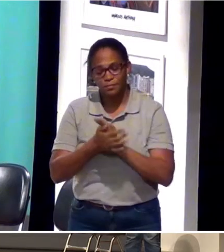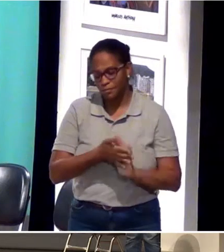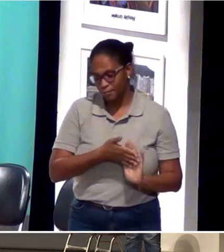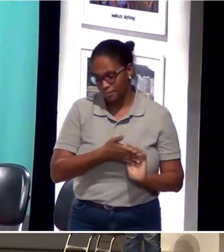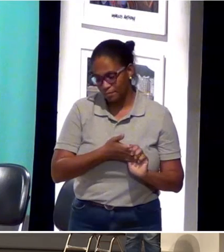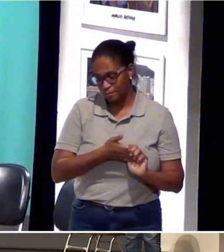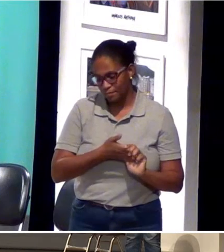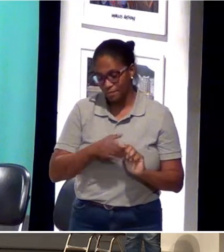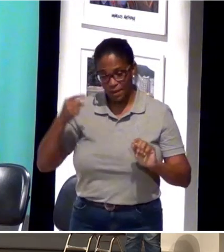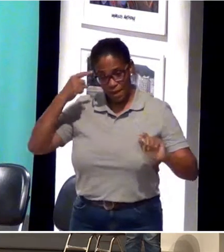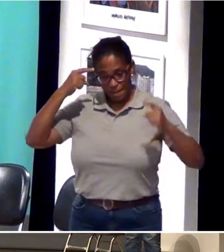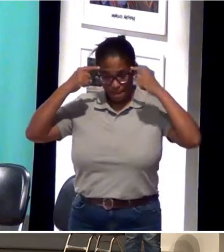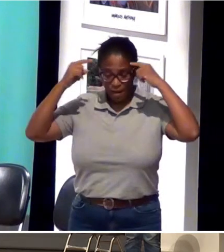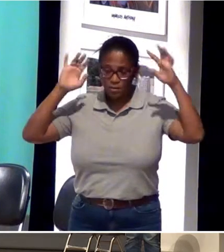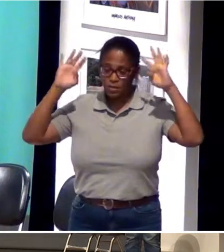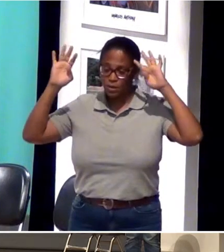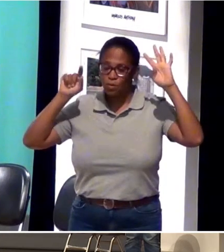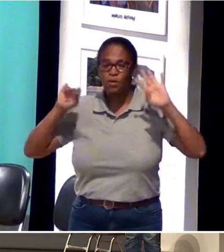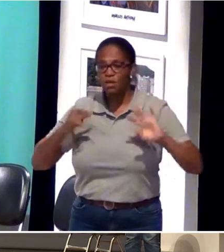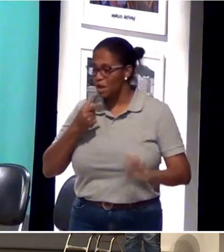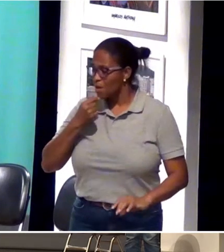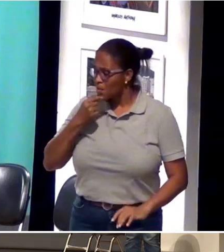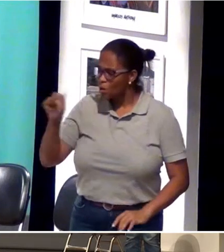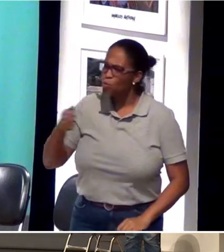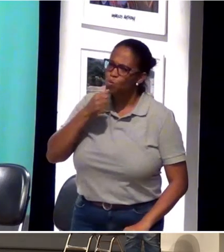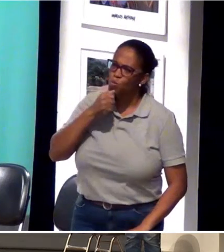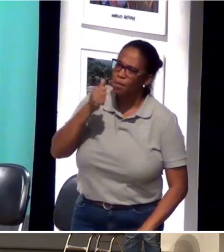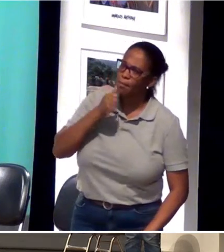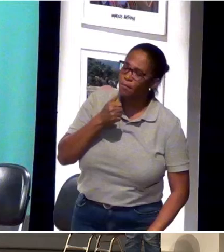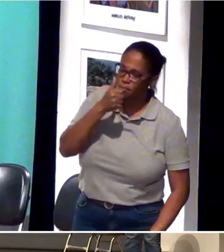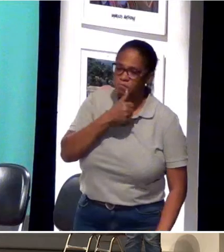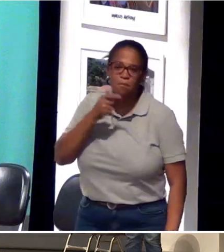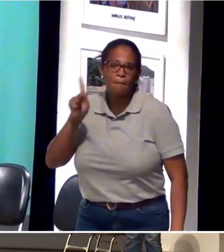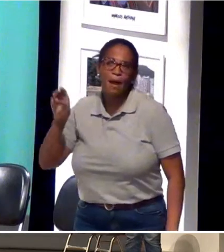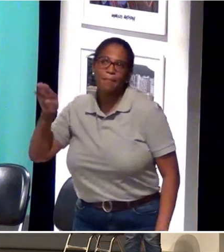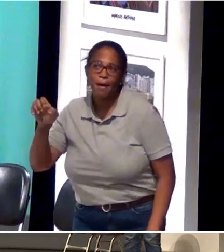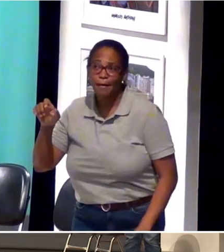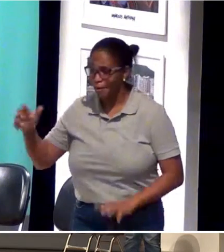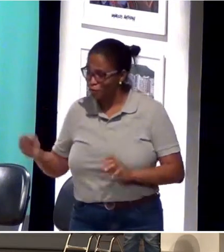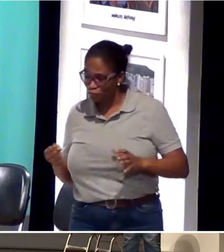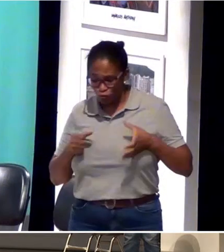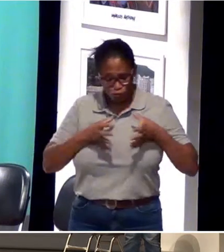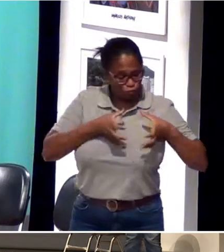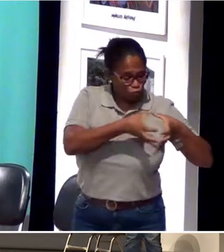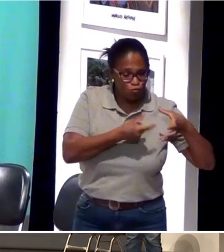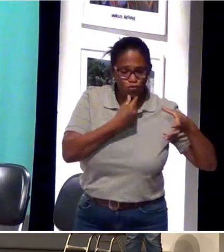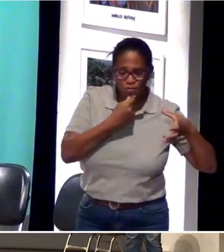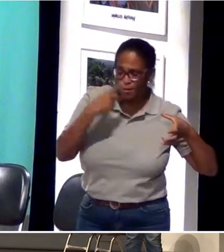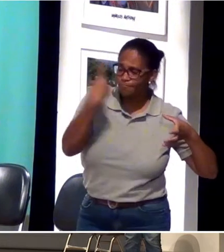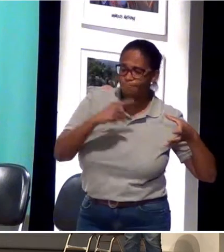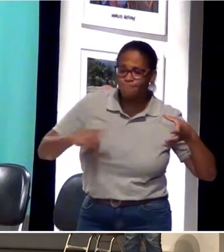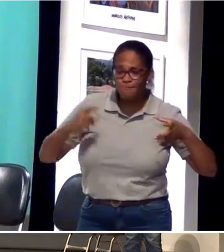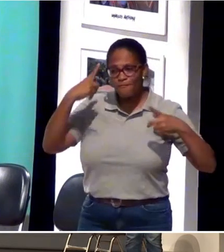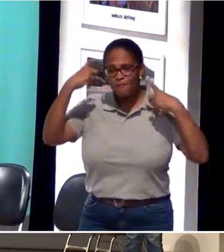mesma categoria que o menino que é órfão. Ele está junto com o menino que sofre violência. Hoje o